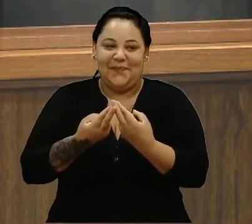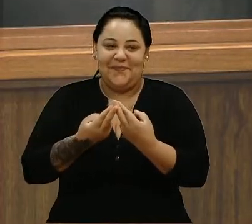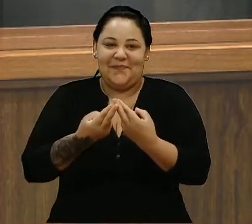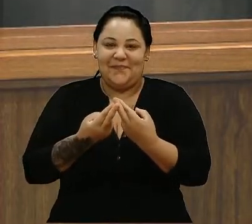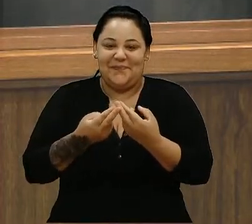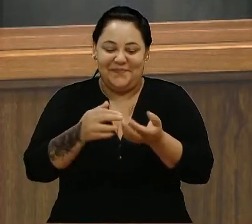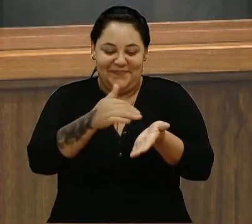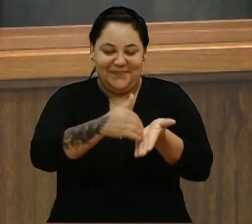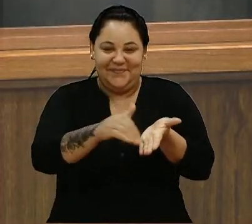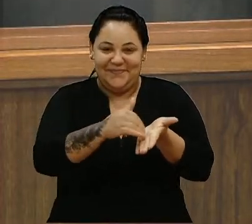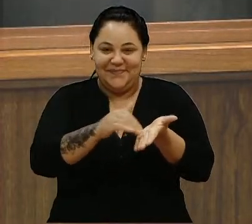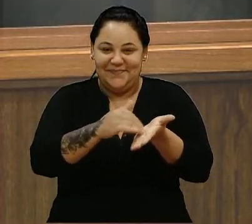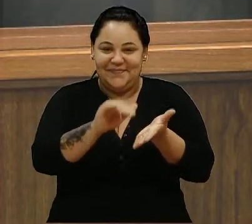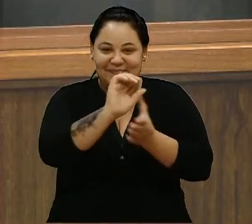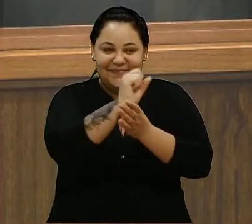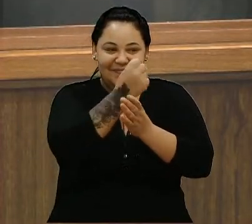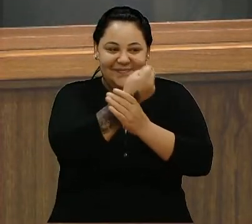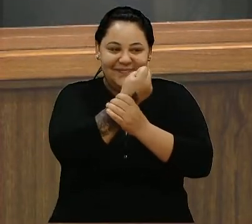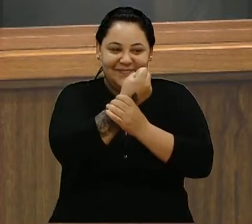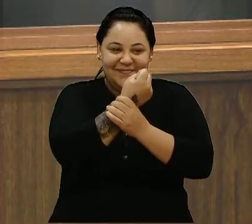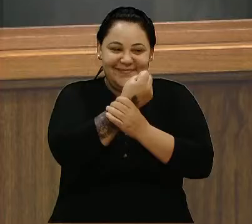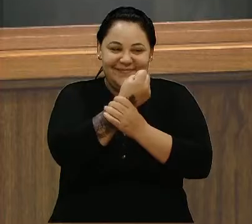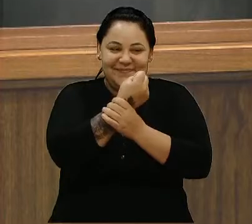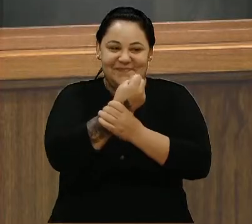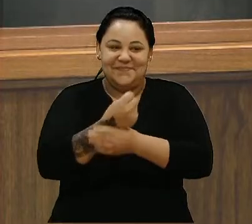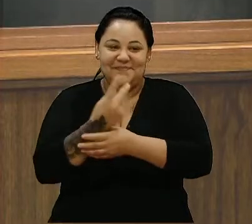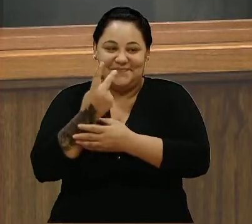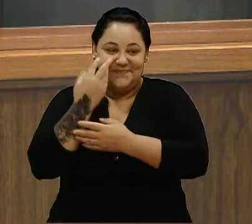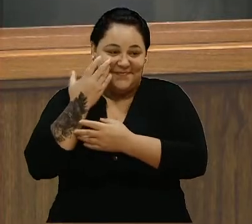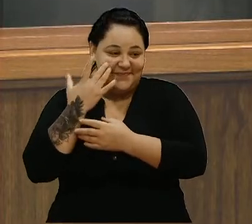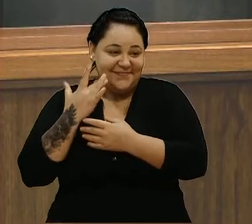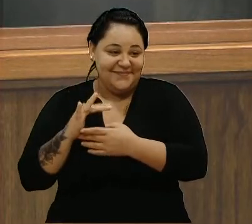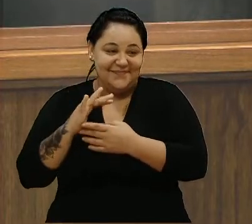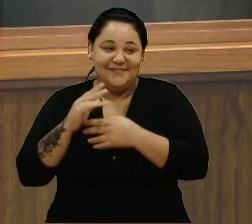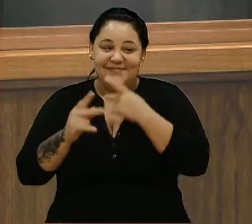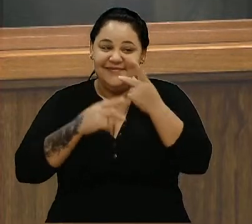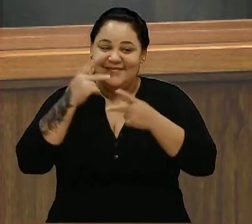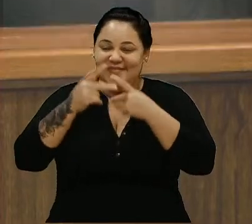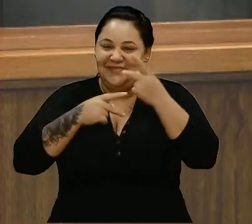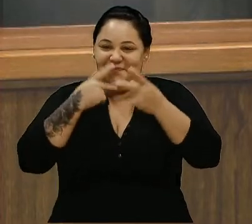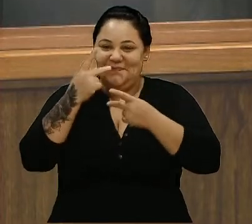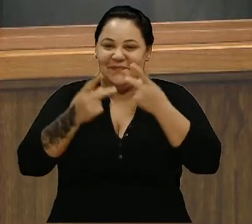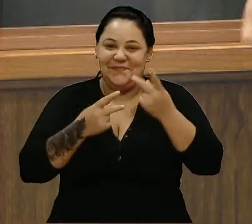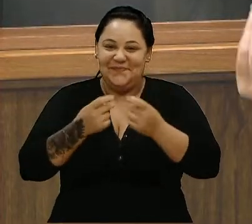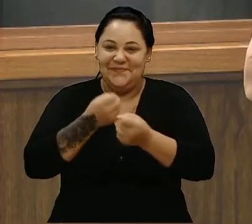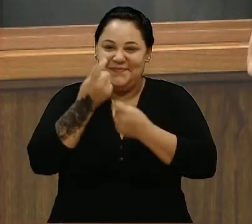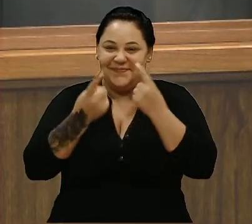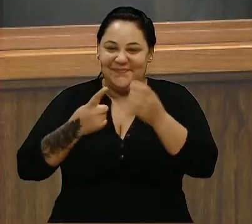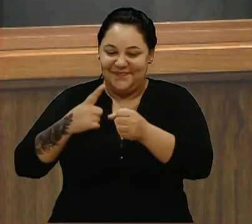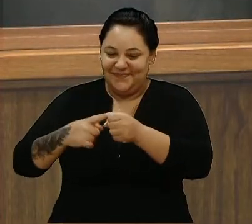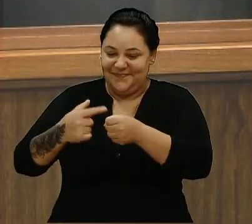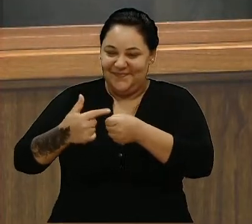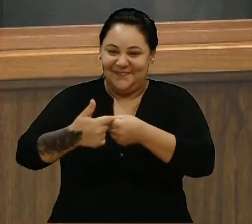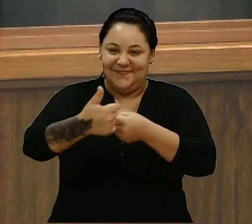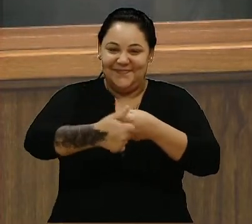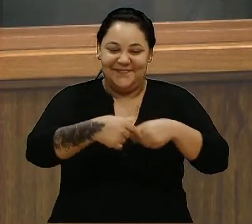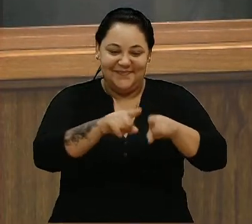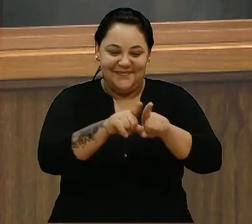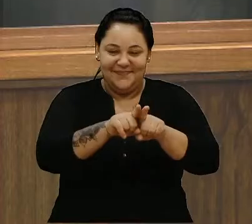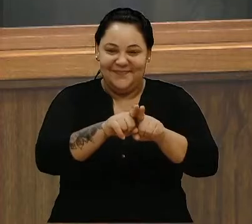dias, nós estávamos comentando o quanto algumas cidades, nós pegamos o exemplo do Recife,